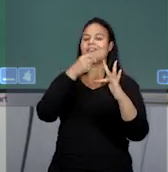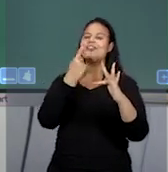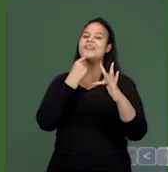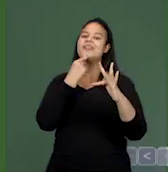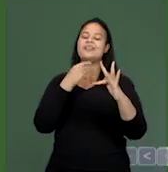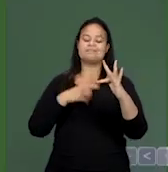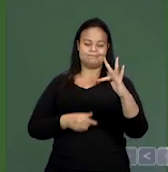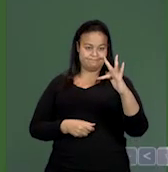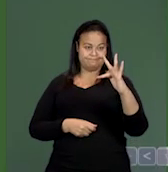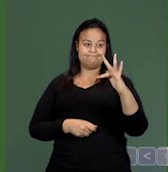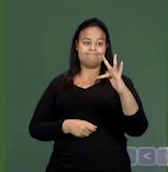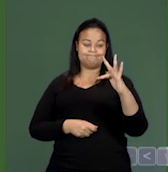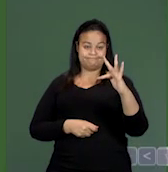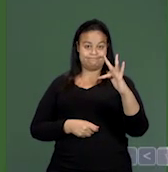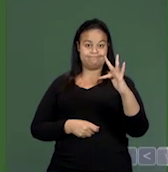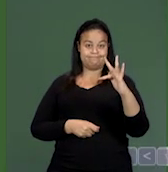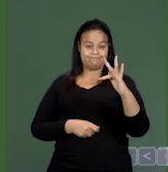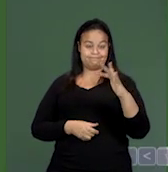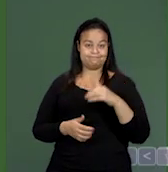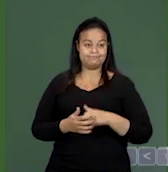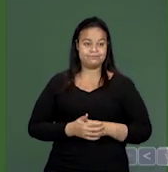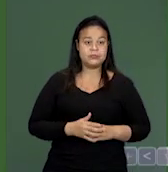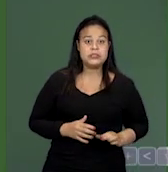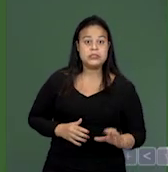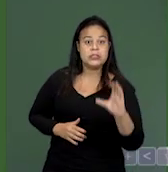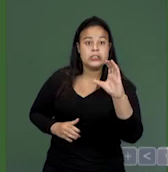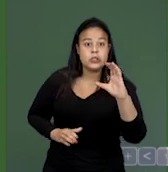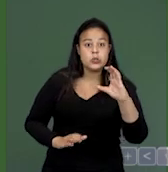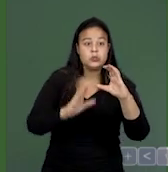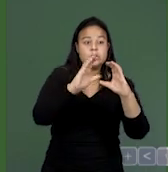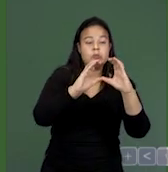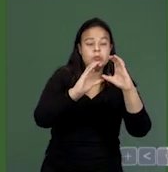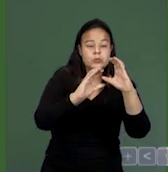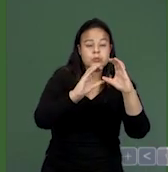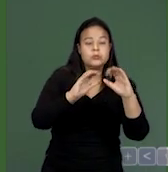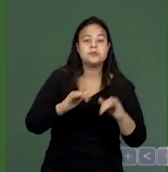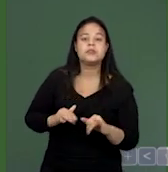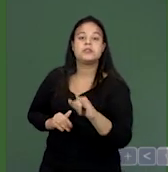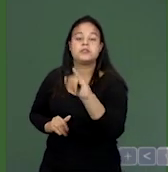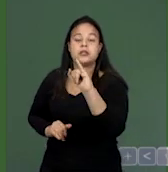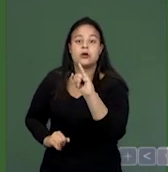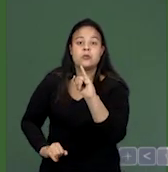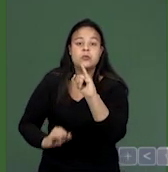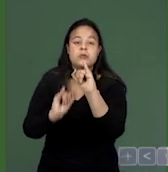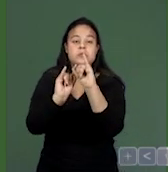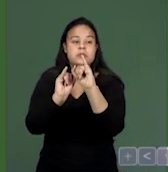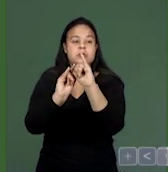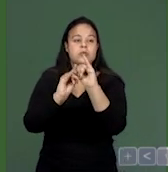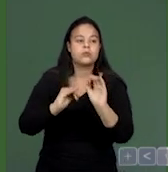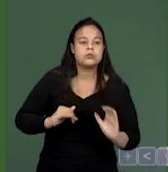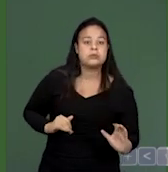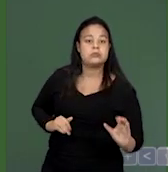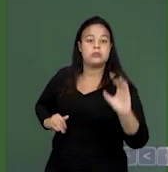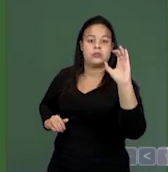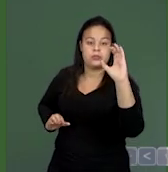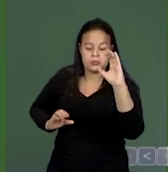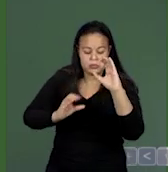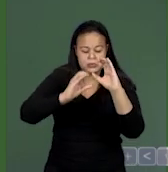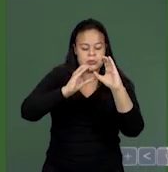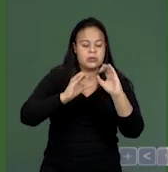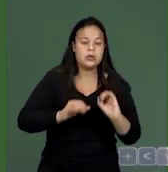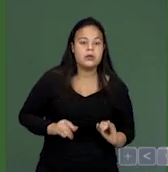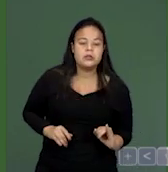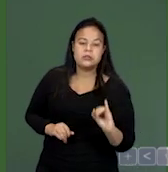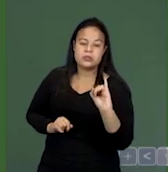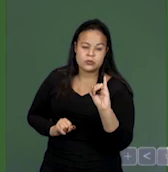coisa, ó. Czão, Czinho, Izão, Izinho. Czão, Czinho, Izinho,